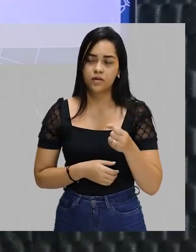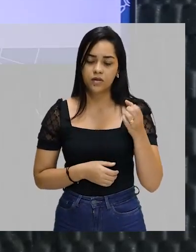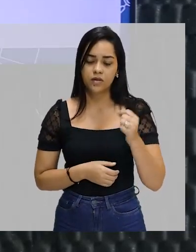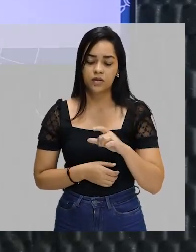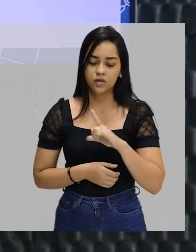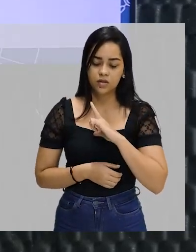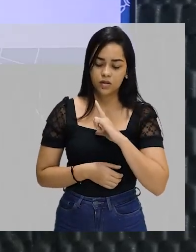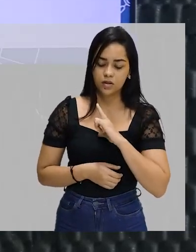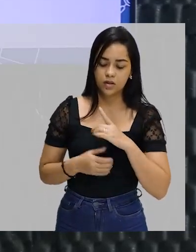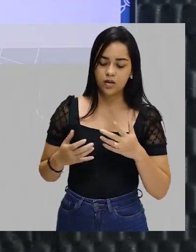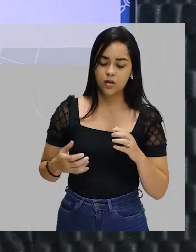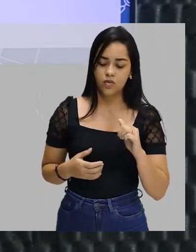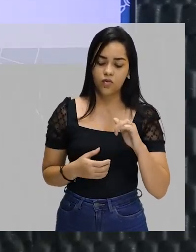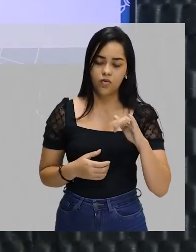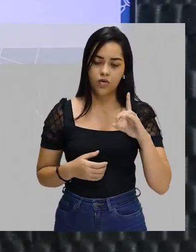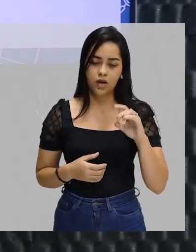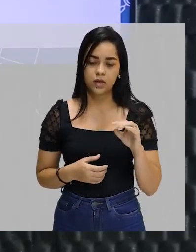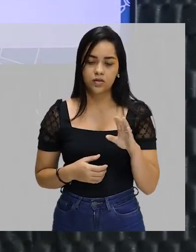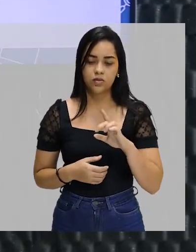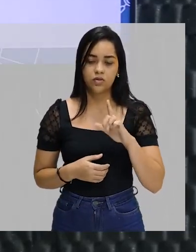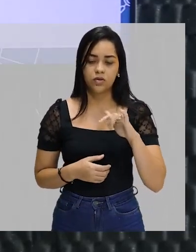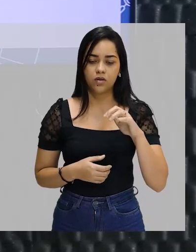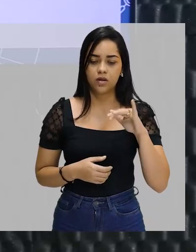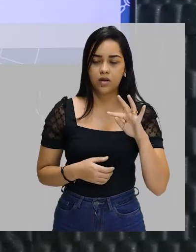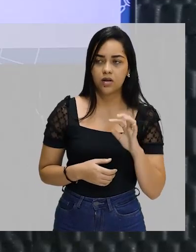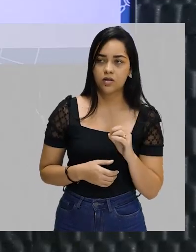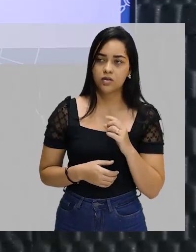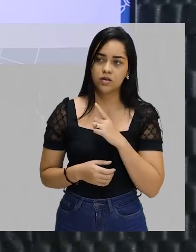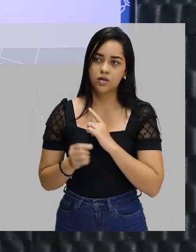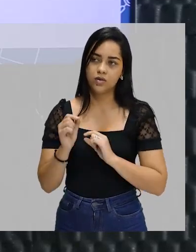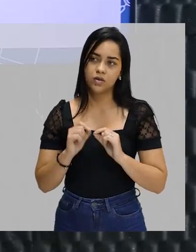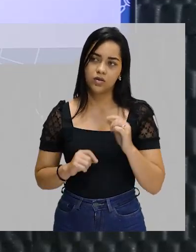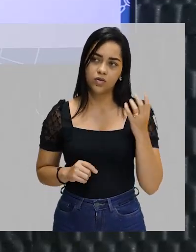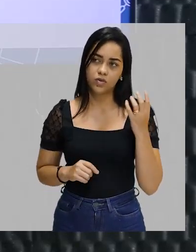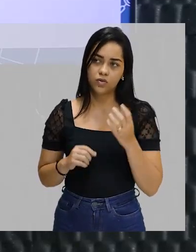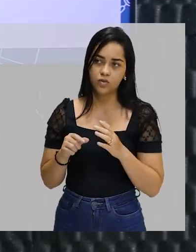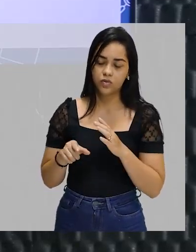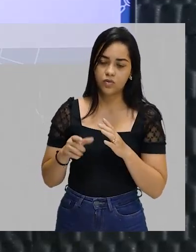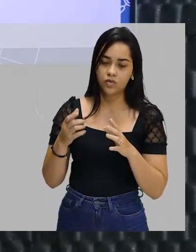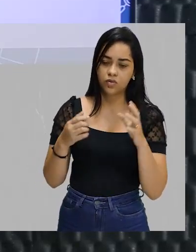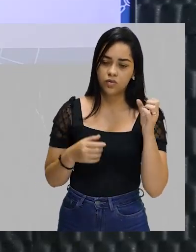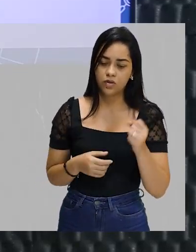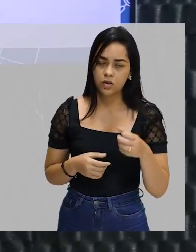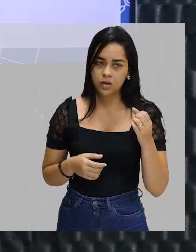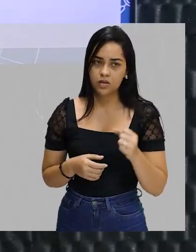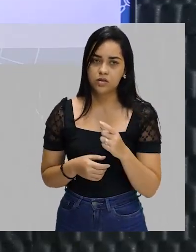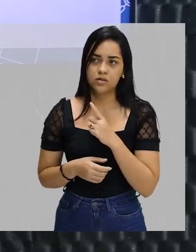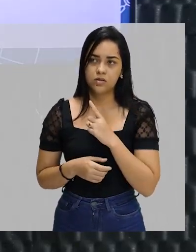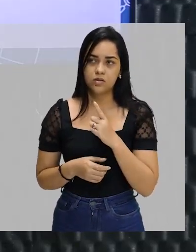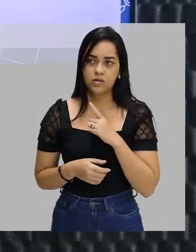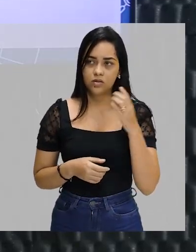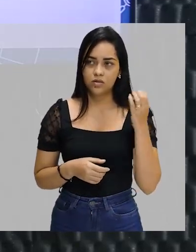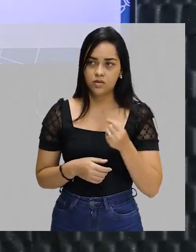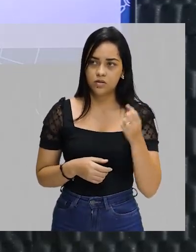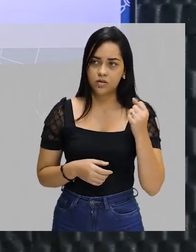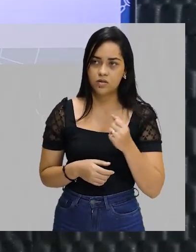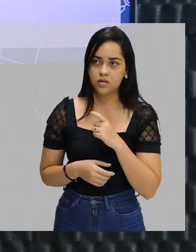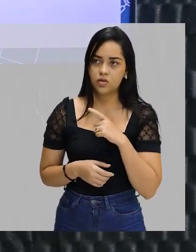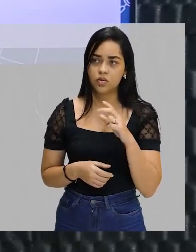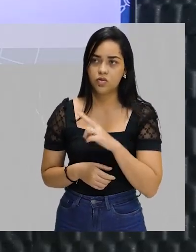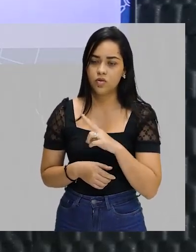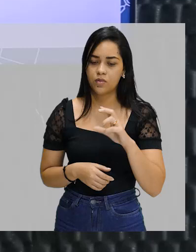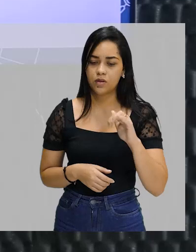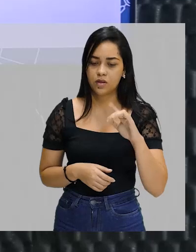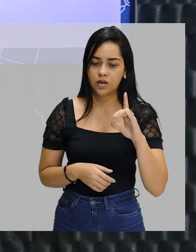vai ter o ácido lático, né, obtido a partir do leite. Como ele era obtido a partir do leite, deram o nome